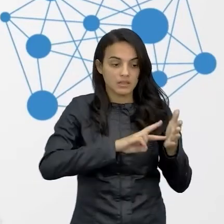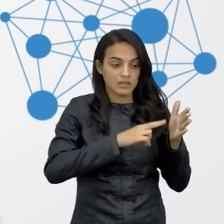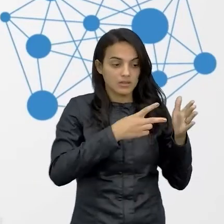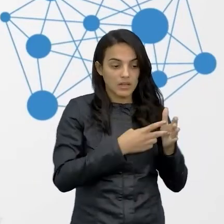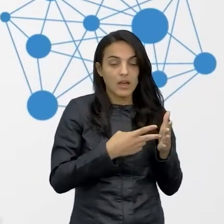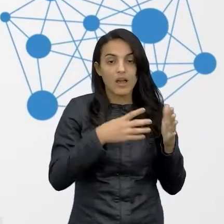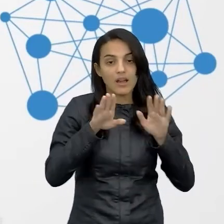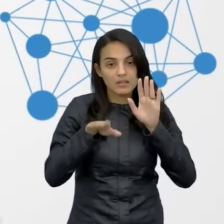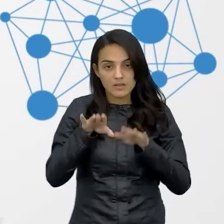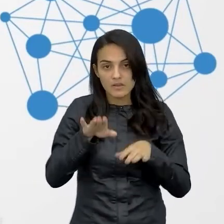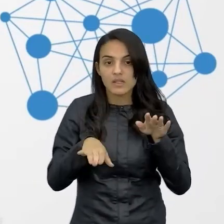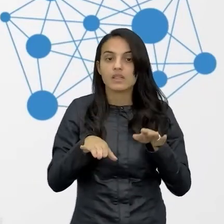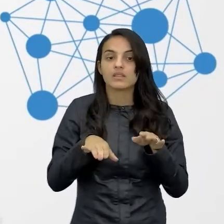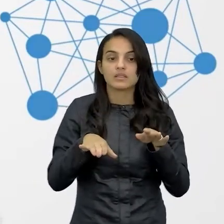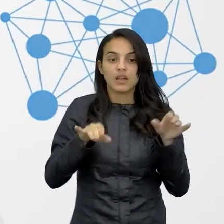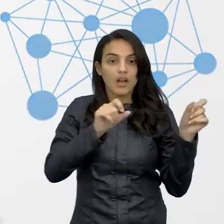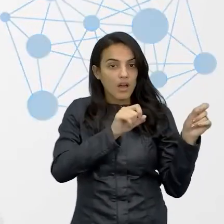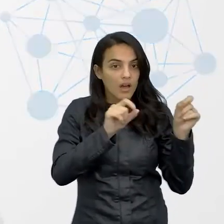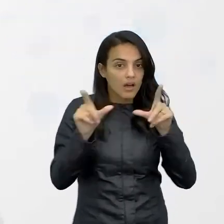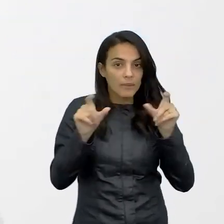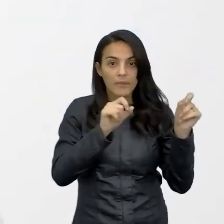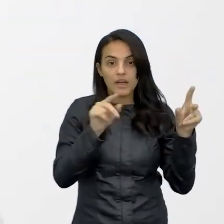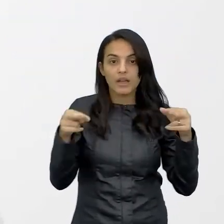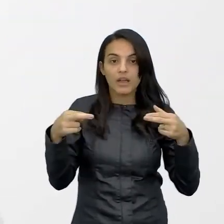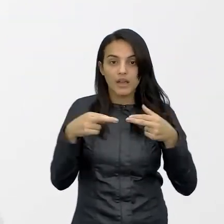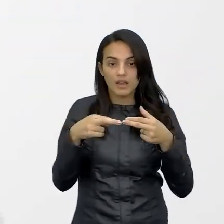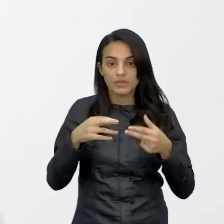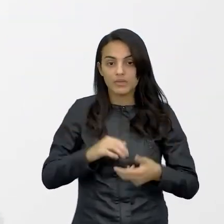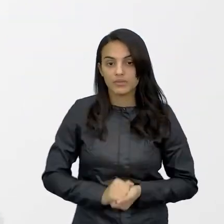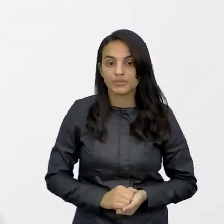que muitas vezes aparecem a nós como redes.